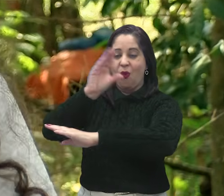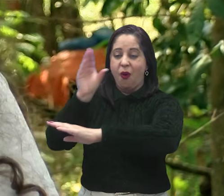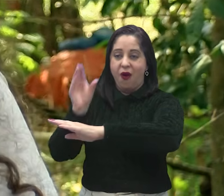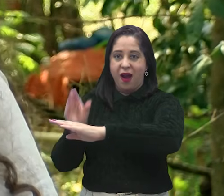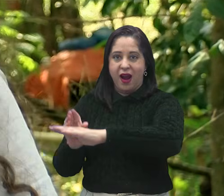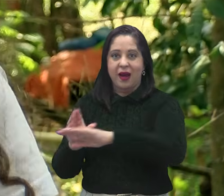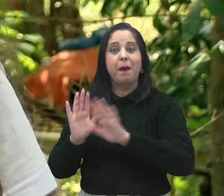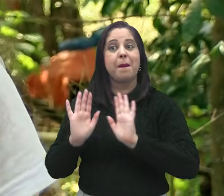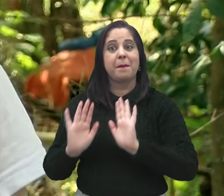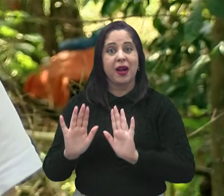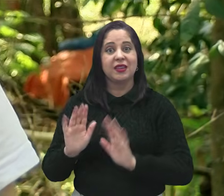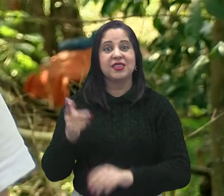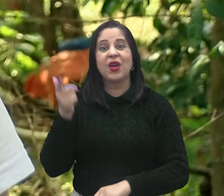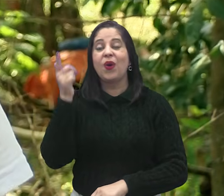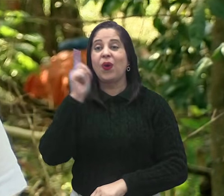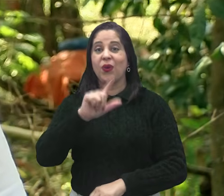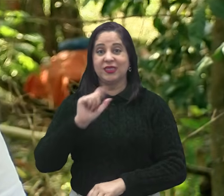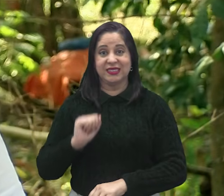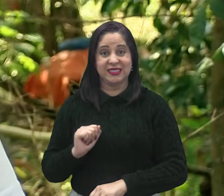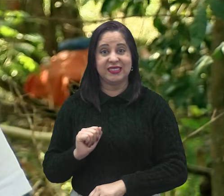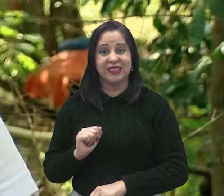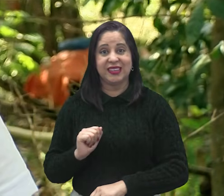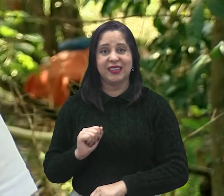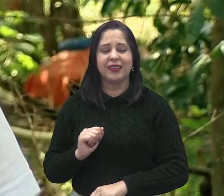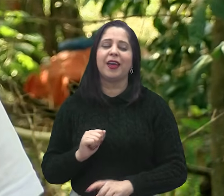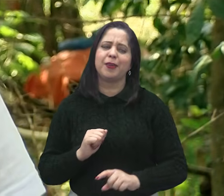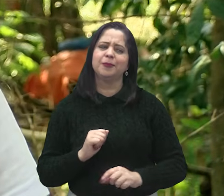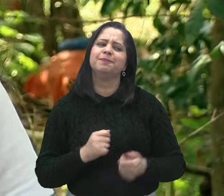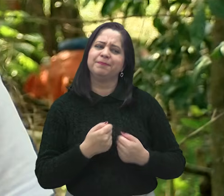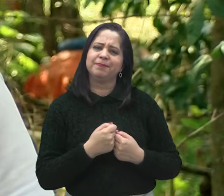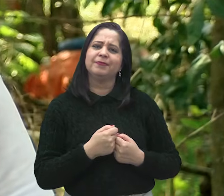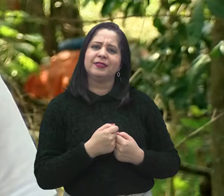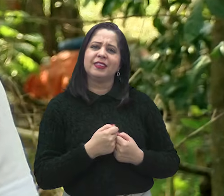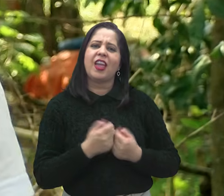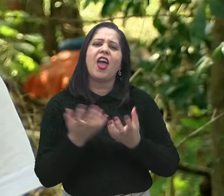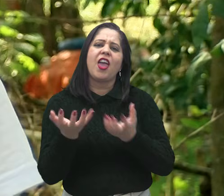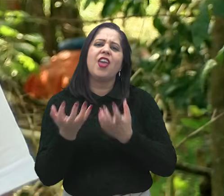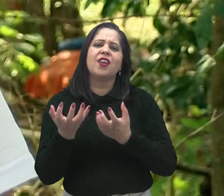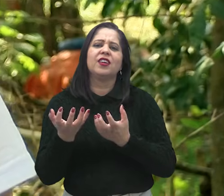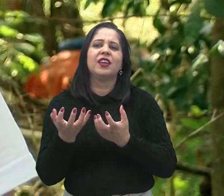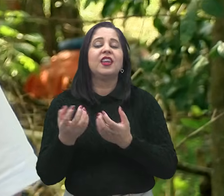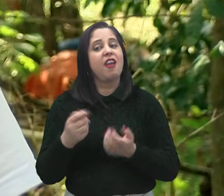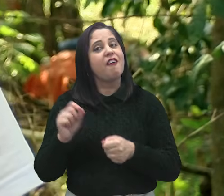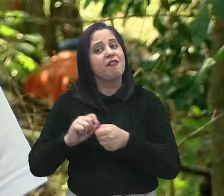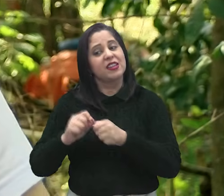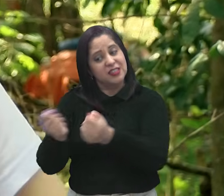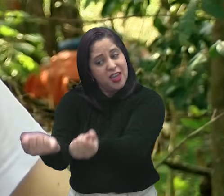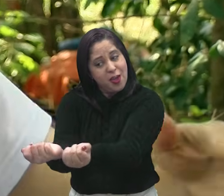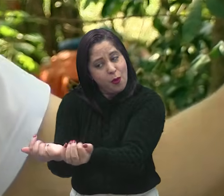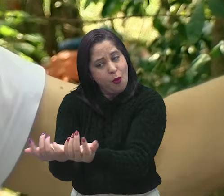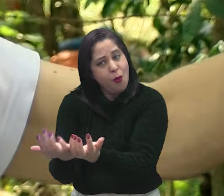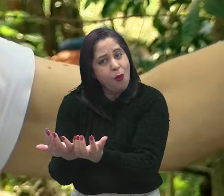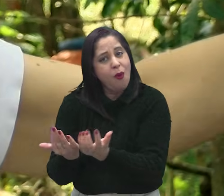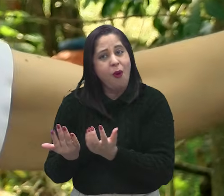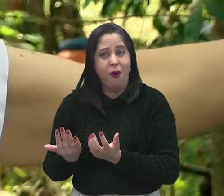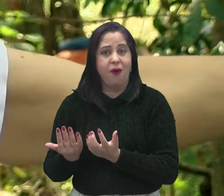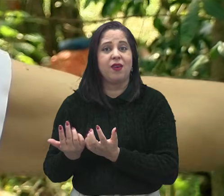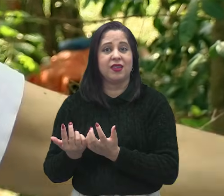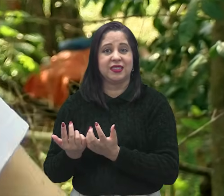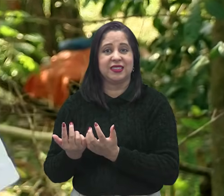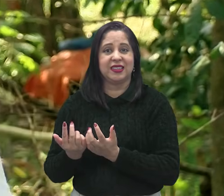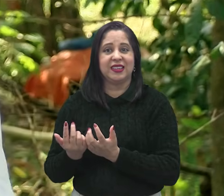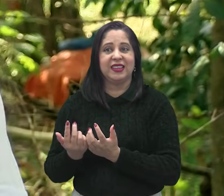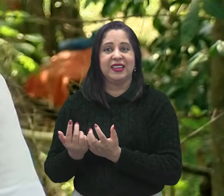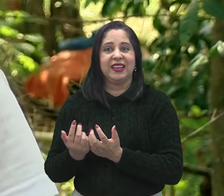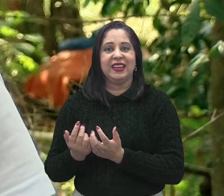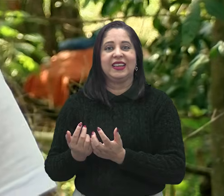numa reunião, convencê-lo de que a gente queria fazer a horta. Então, de um pedacinho pequenininho, nós começamos